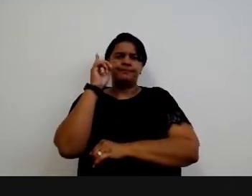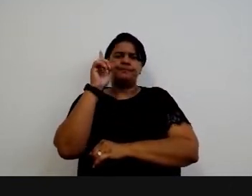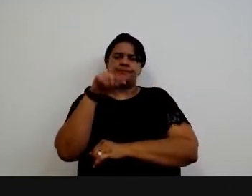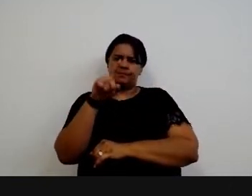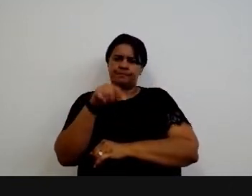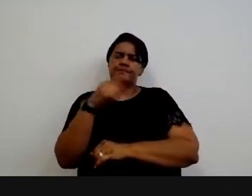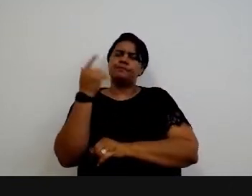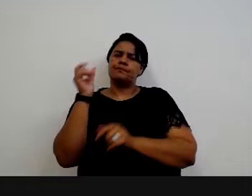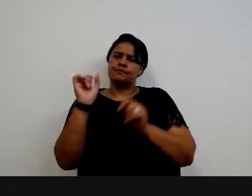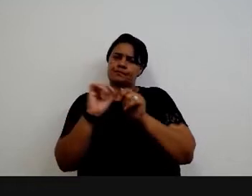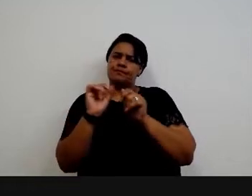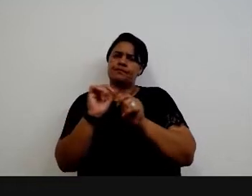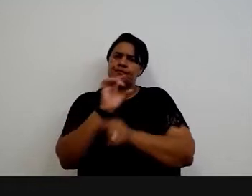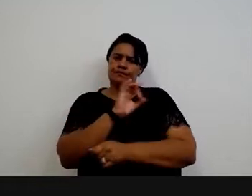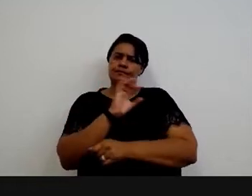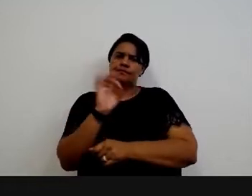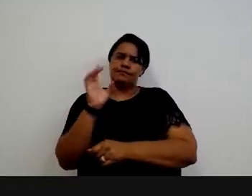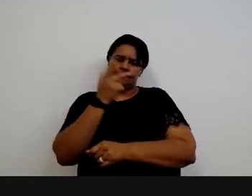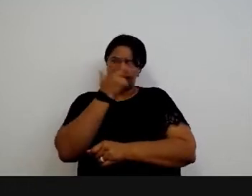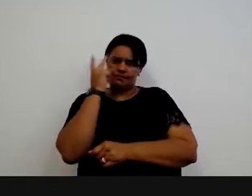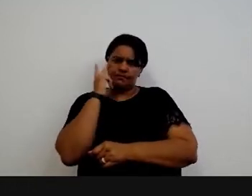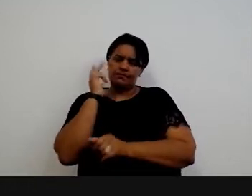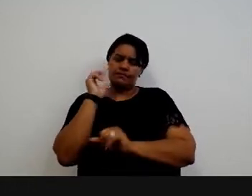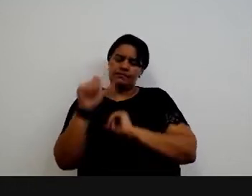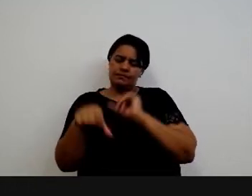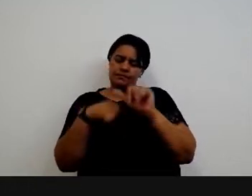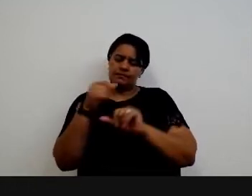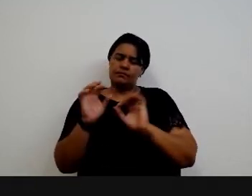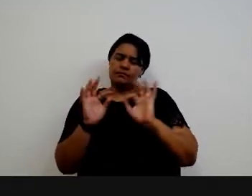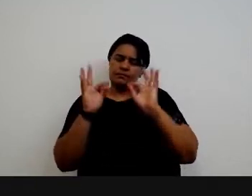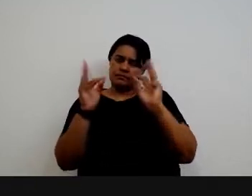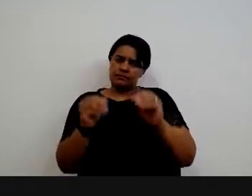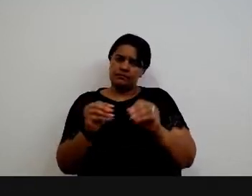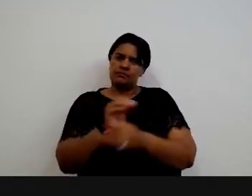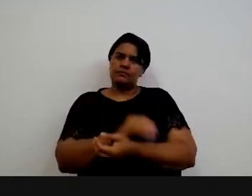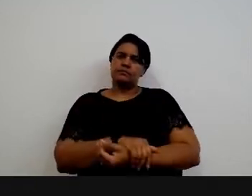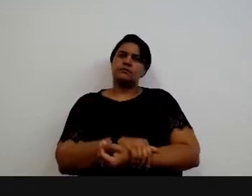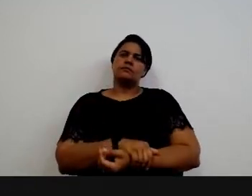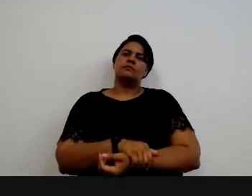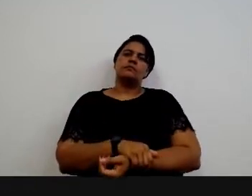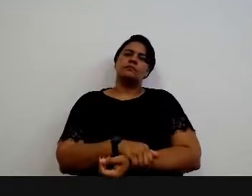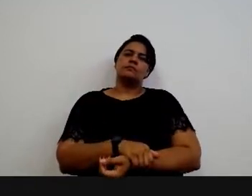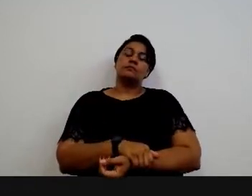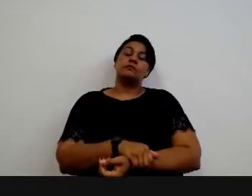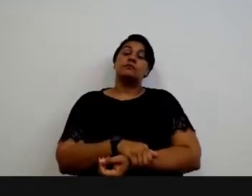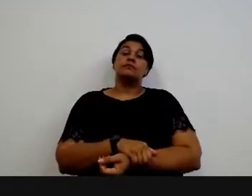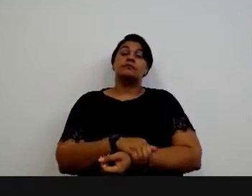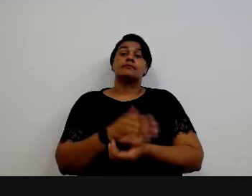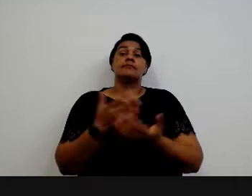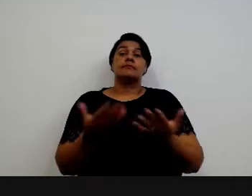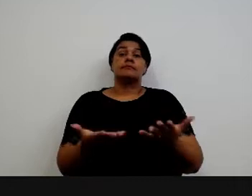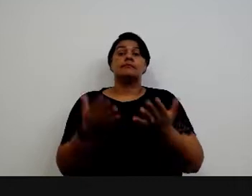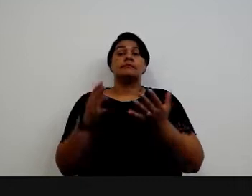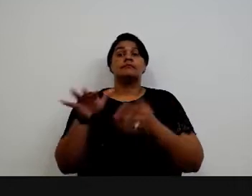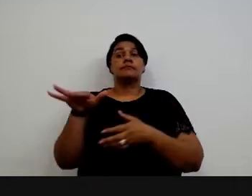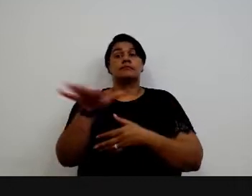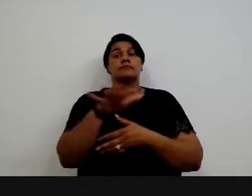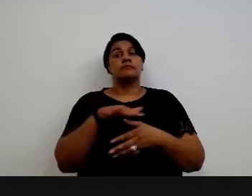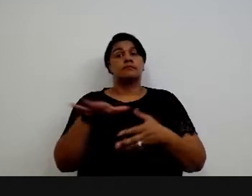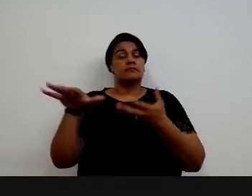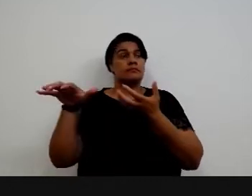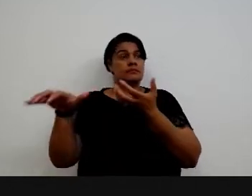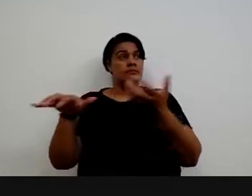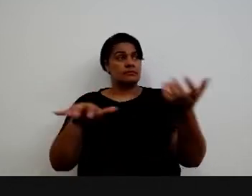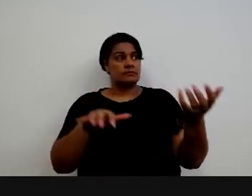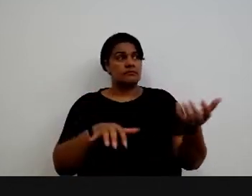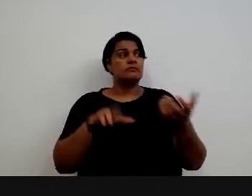as pessoas e, por isso, transforma, né? Transforma o mundo, né? E as pessoas transformam o mundo. Os parlamentos mudam.